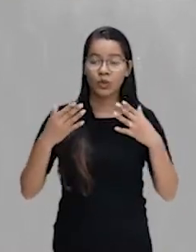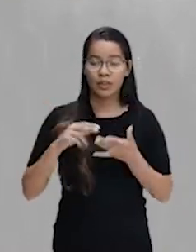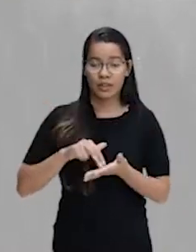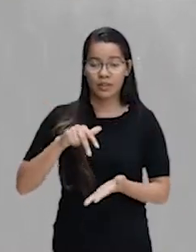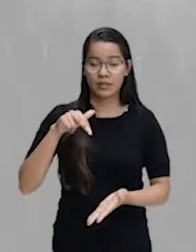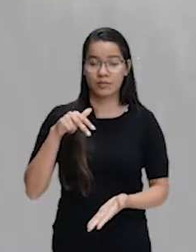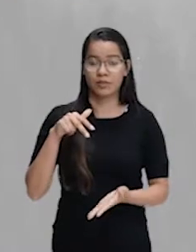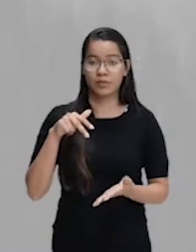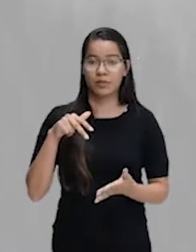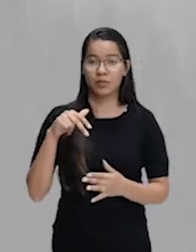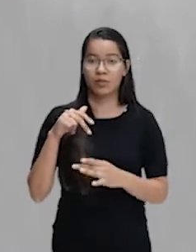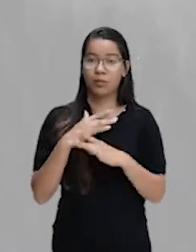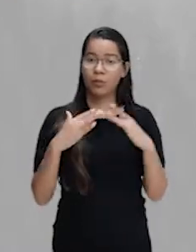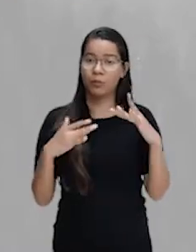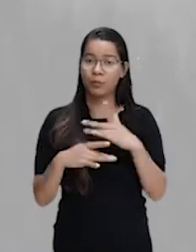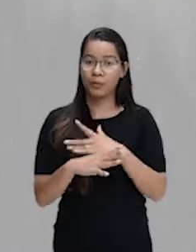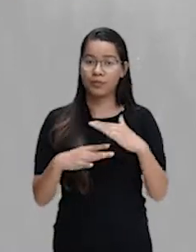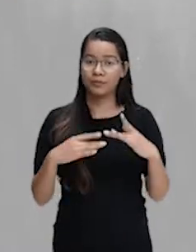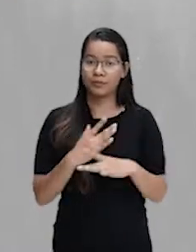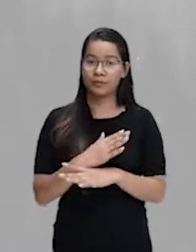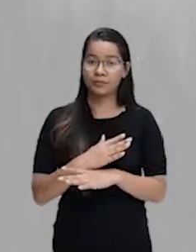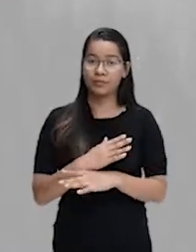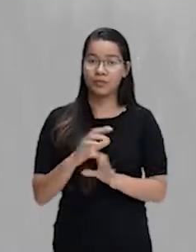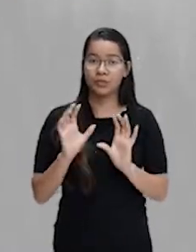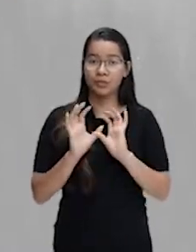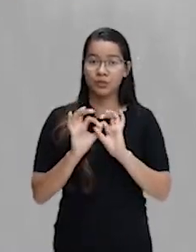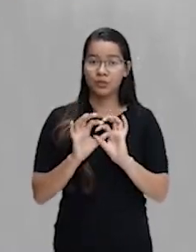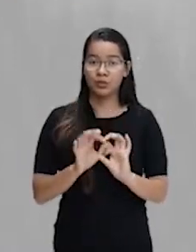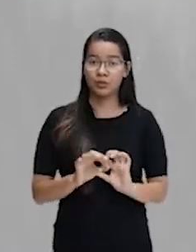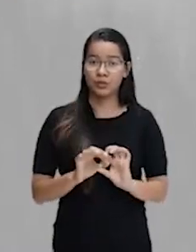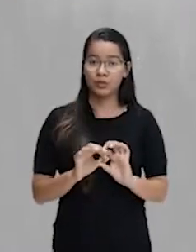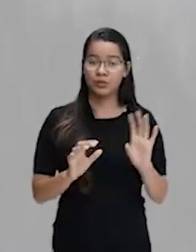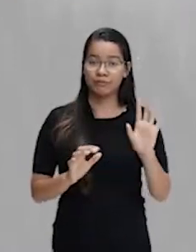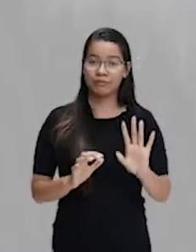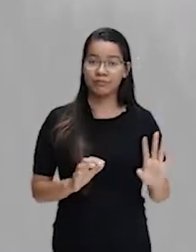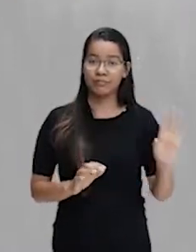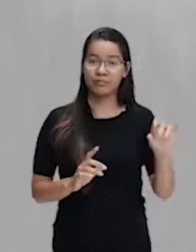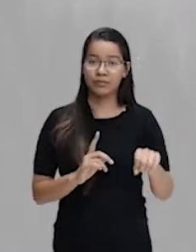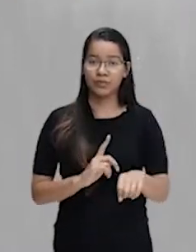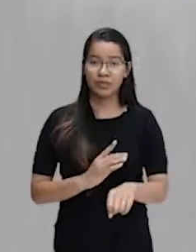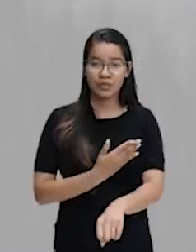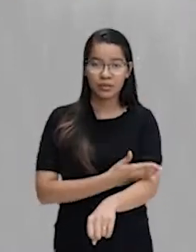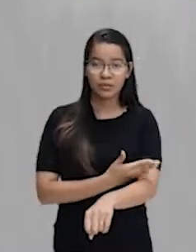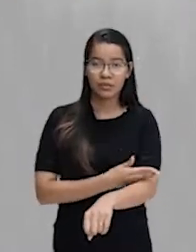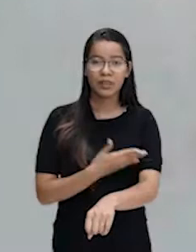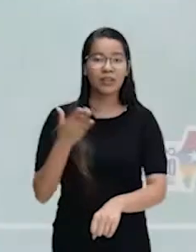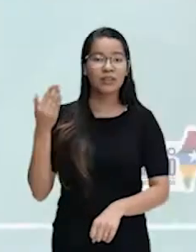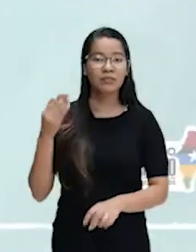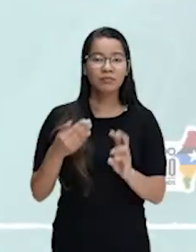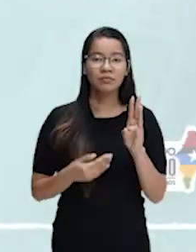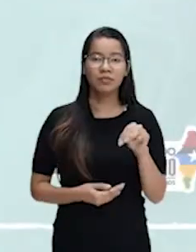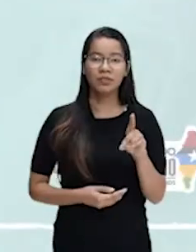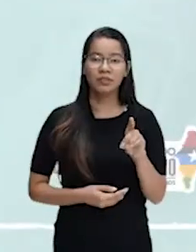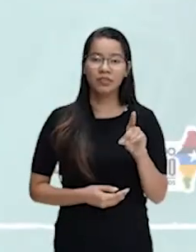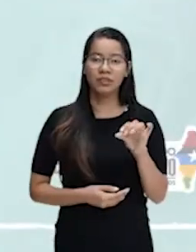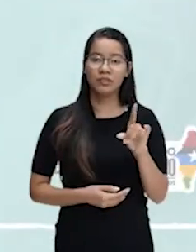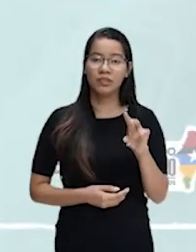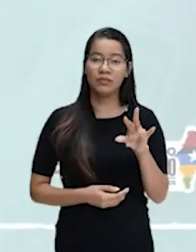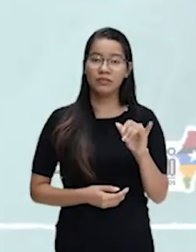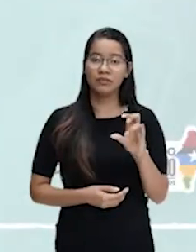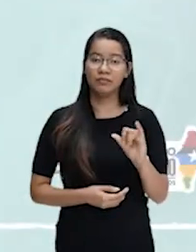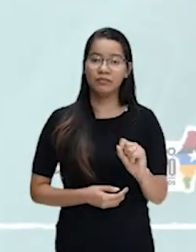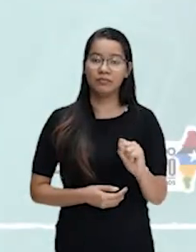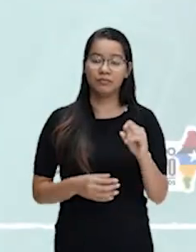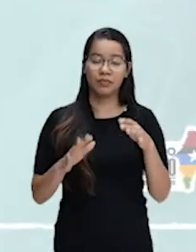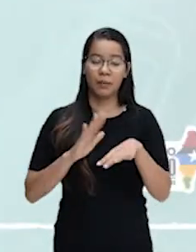O renascimento urbano no contexto ali dos tempos medievais, de uma forma mais